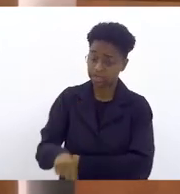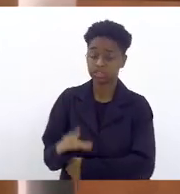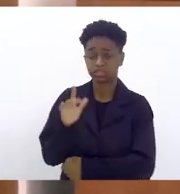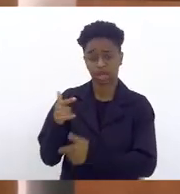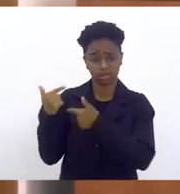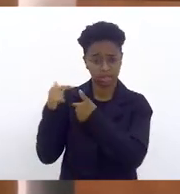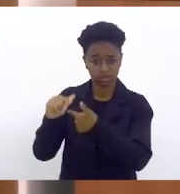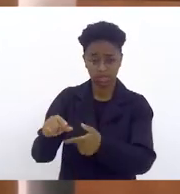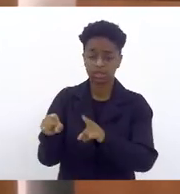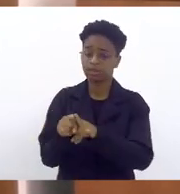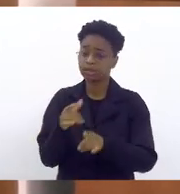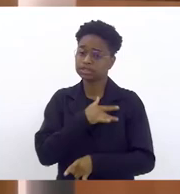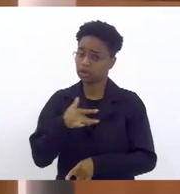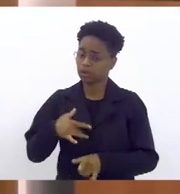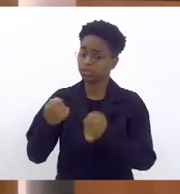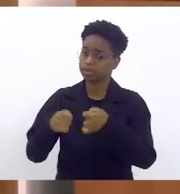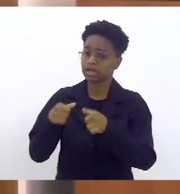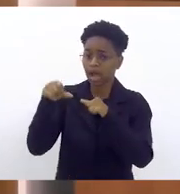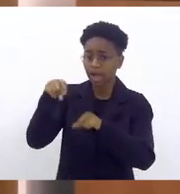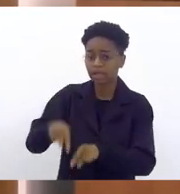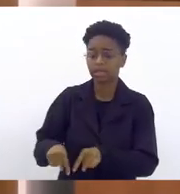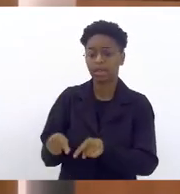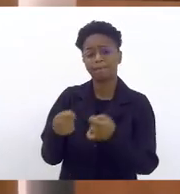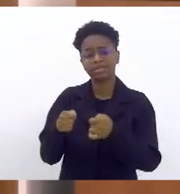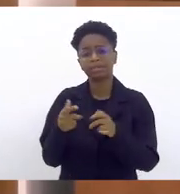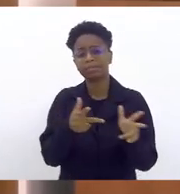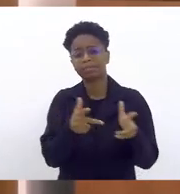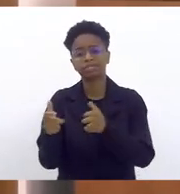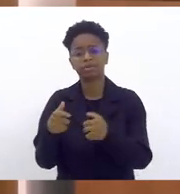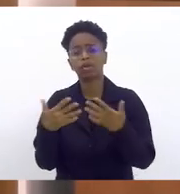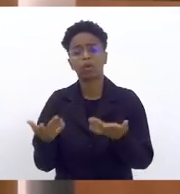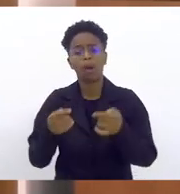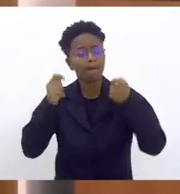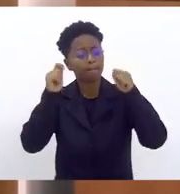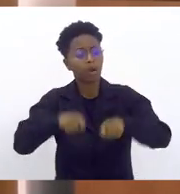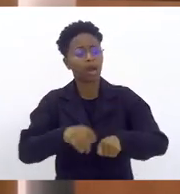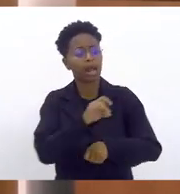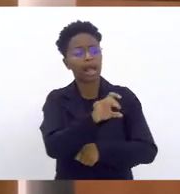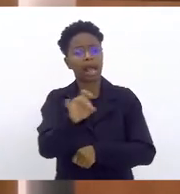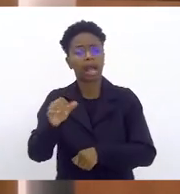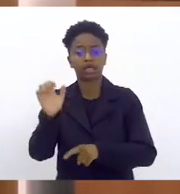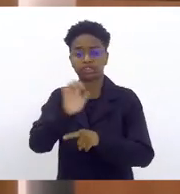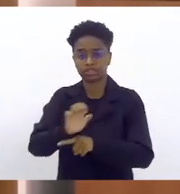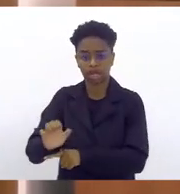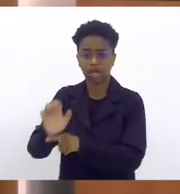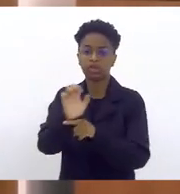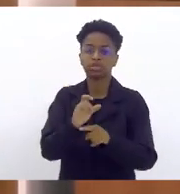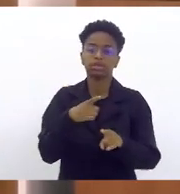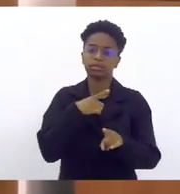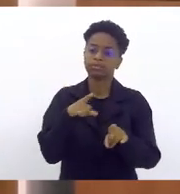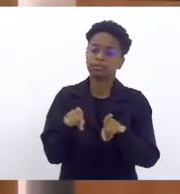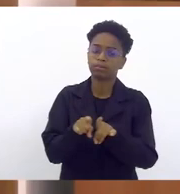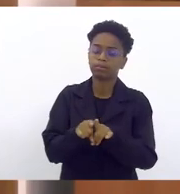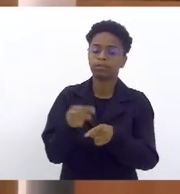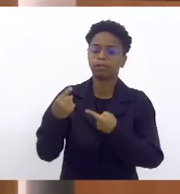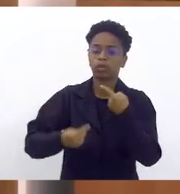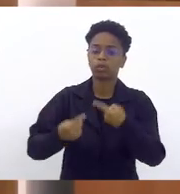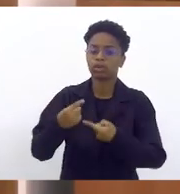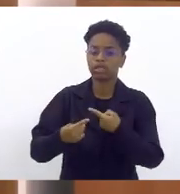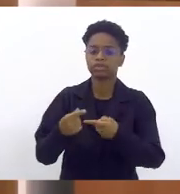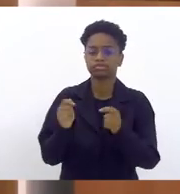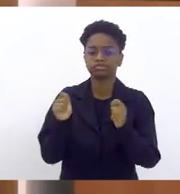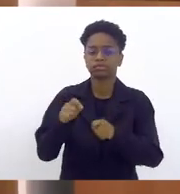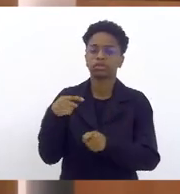aqui ou seja olhar as potencialidades cada estado tem uma política Regional e a gente poder avançar e chegar ao estado do Rio de Janeiro desse